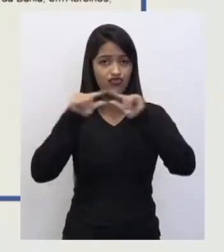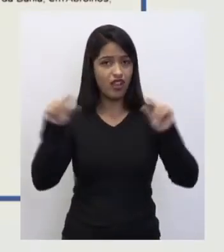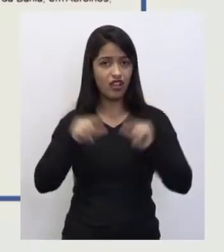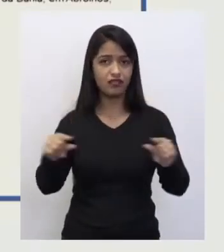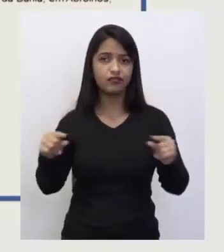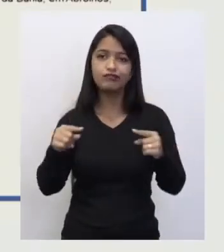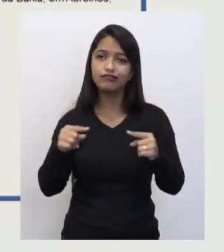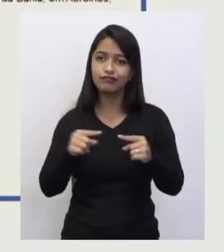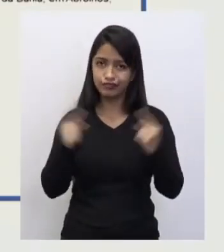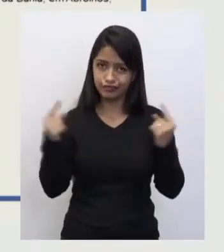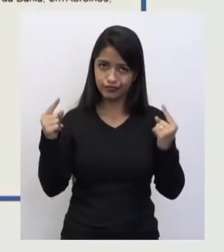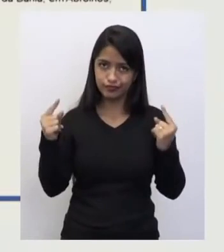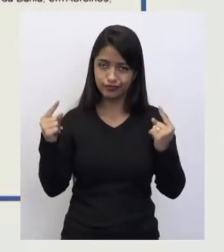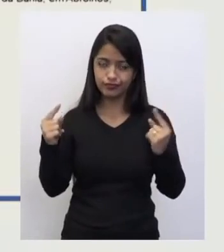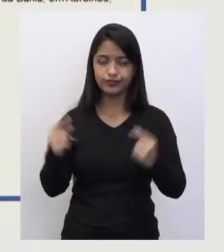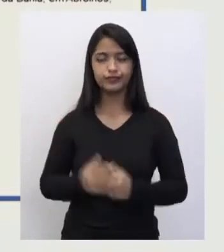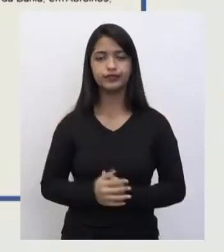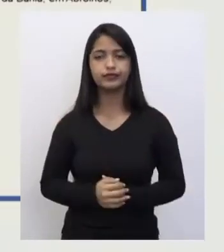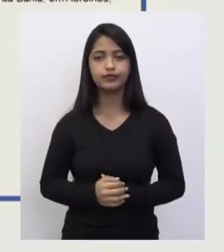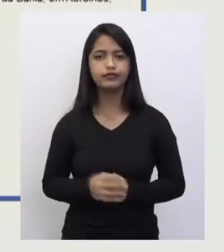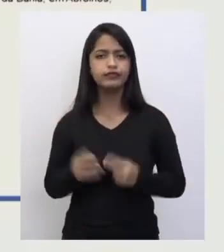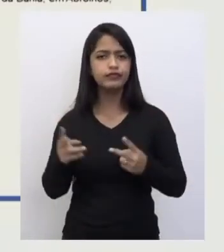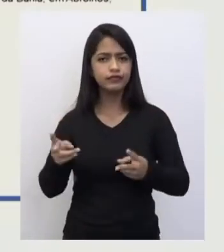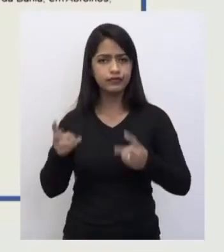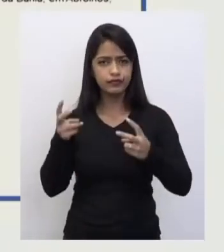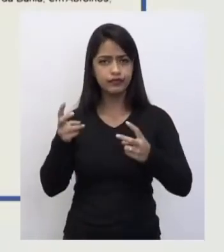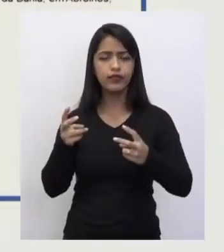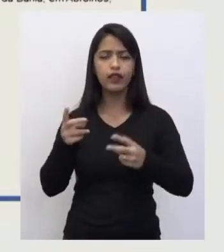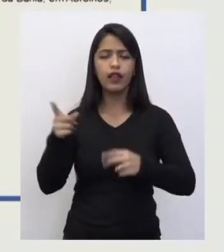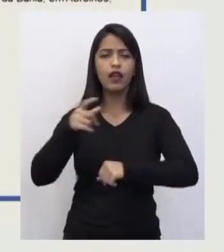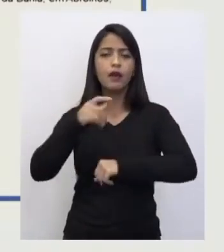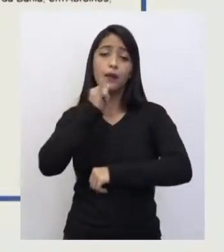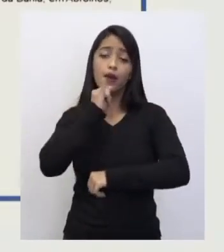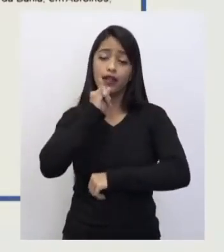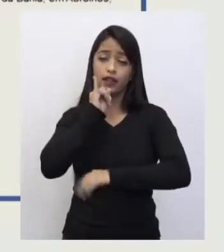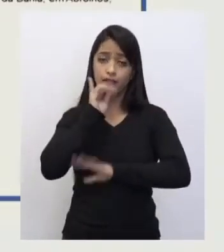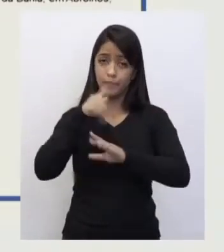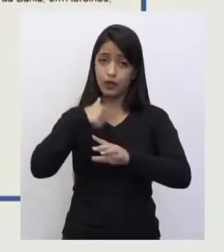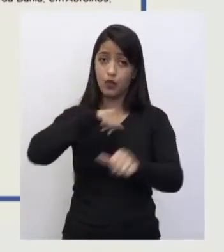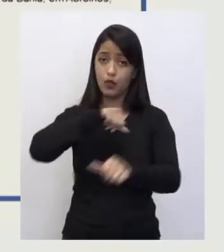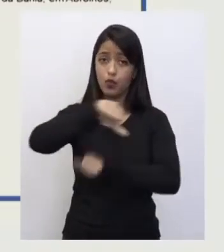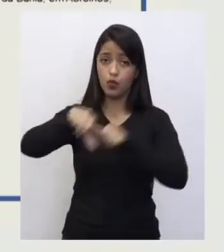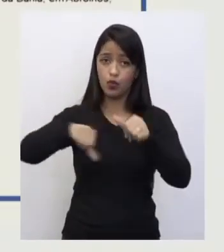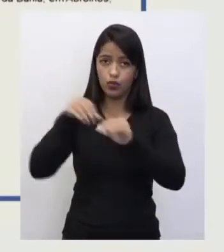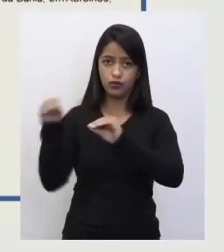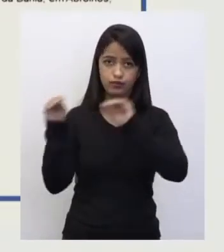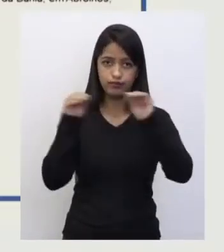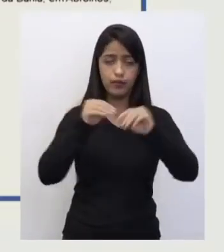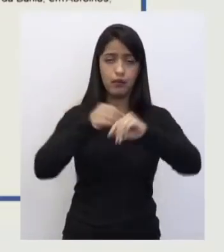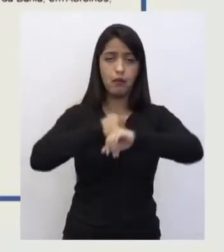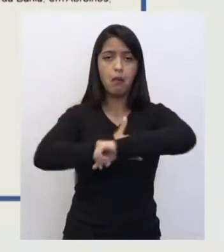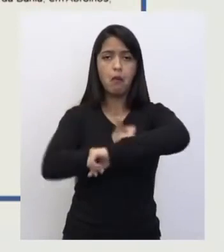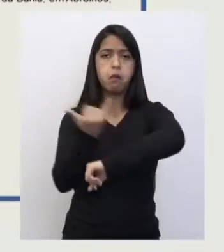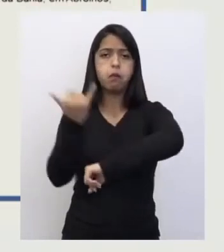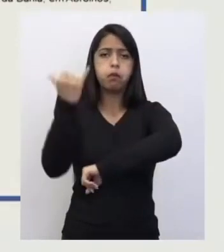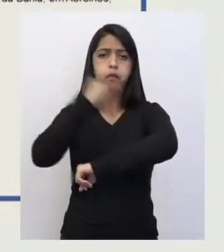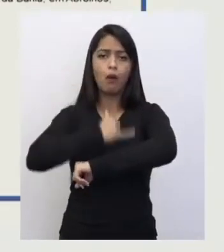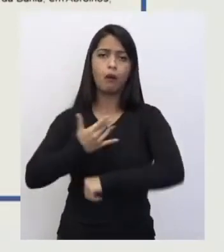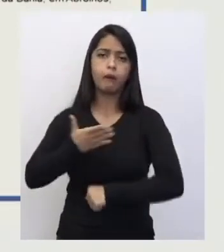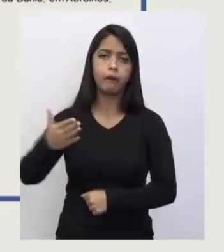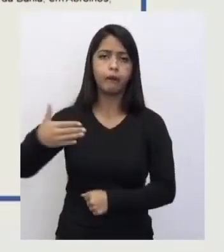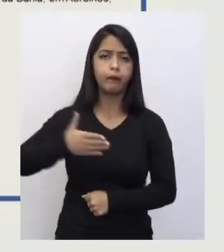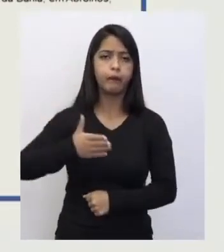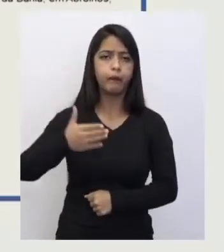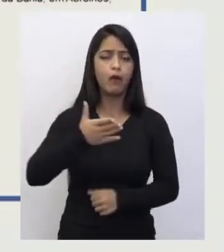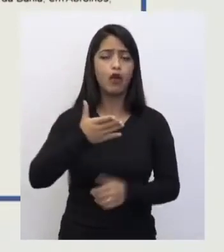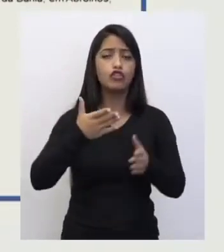exemplo, se eu colocasse a baleia jubarte chega ao Brasil e depois eu colocasse que ela está presente em